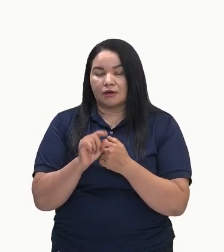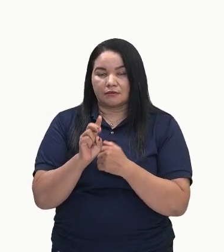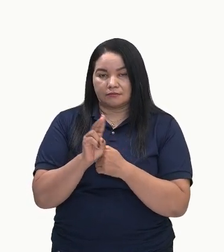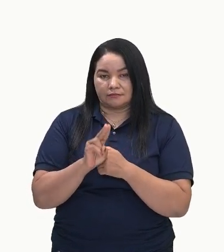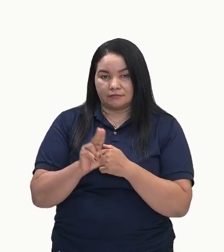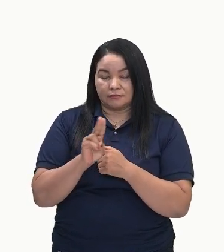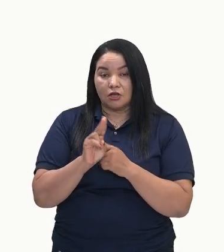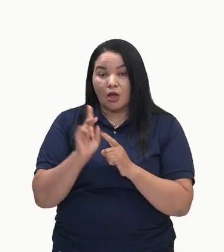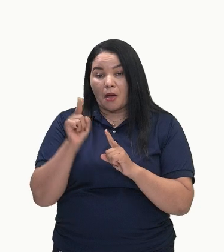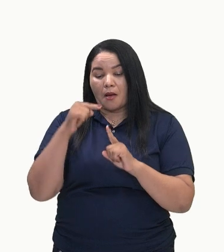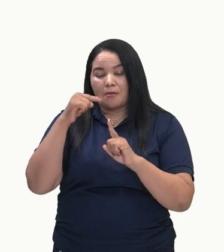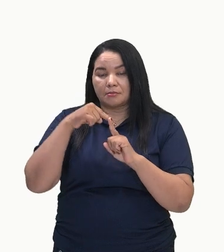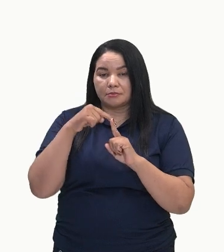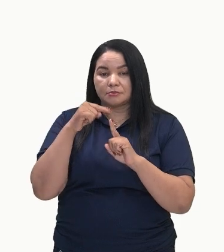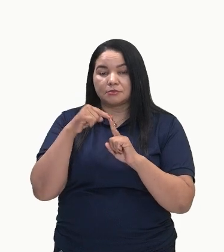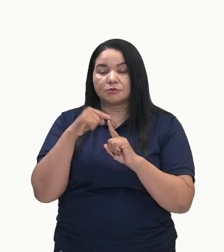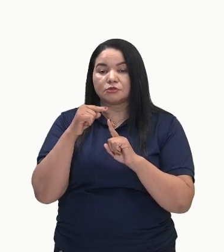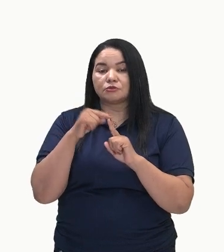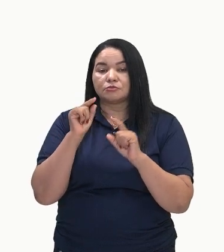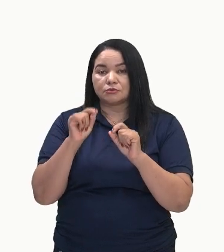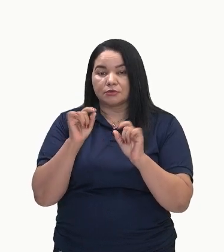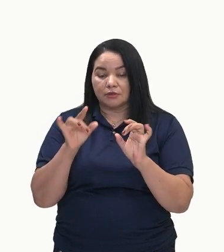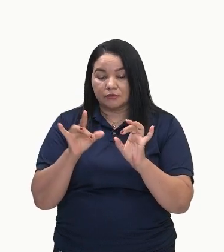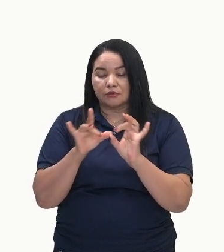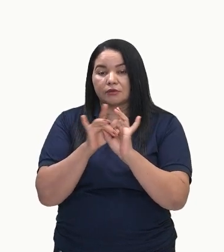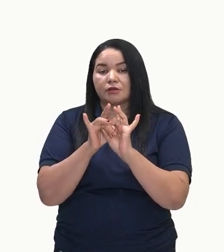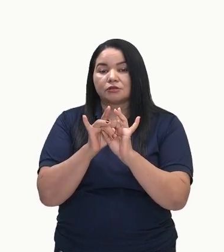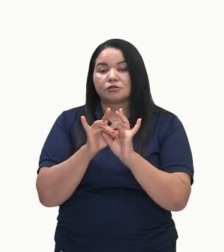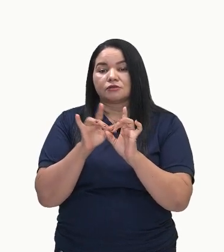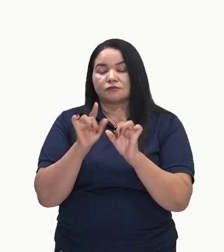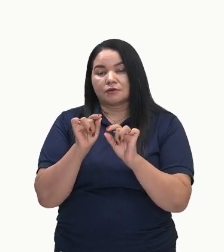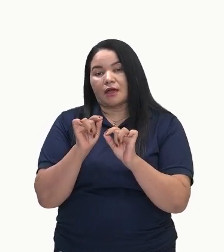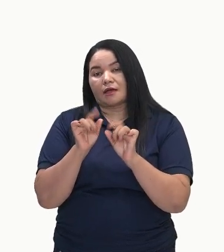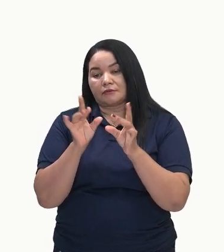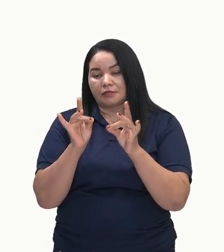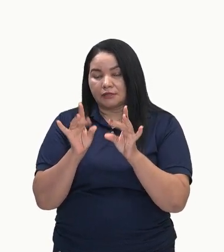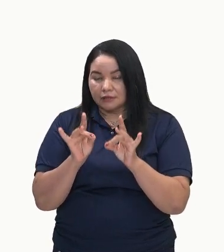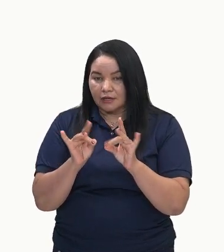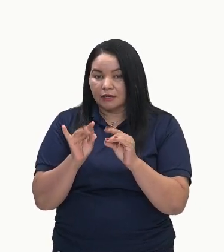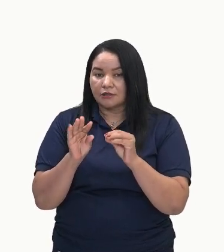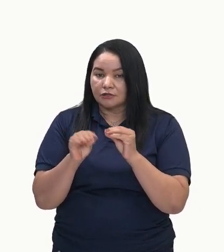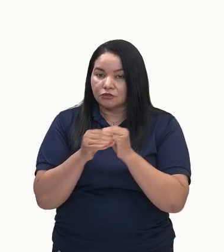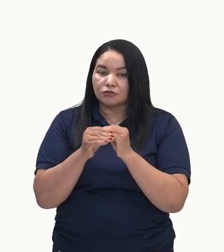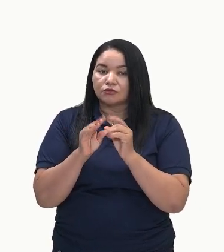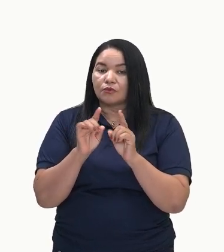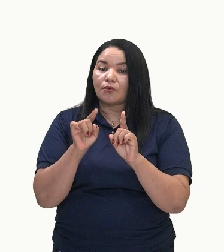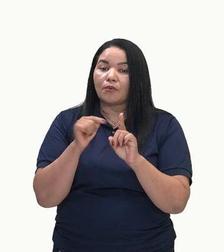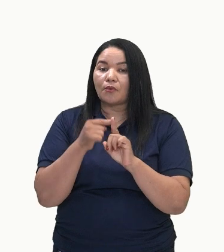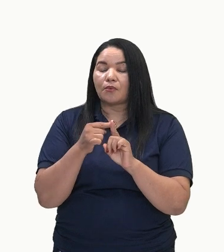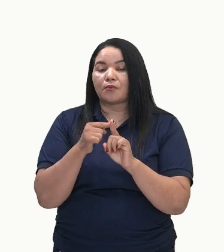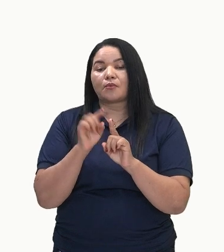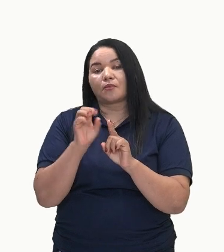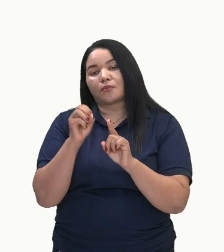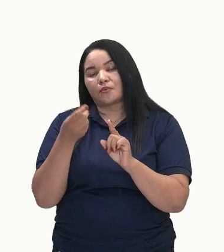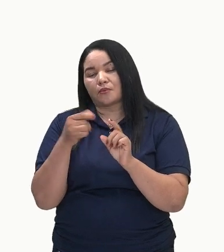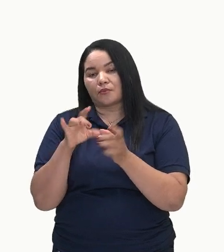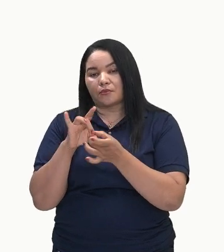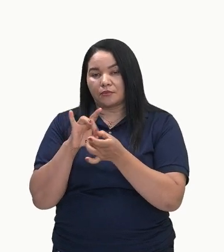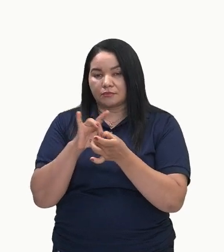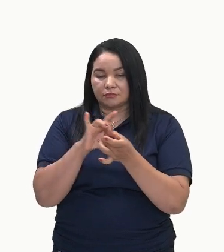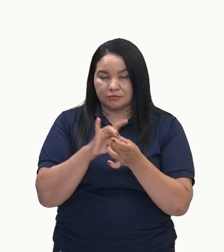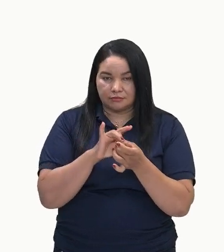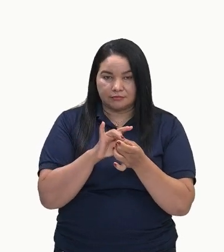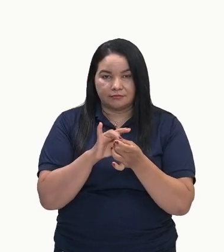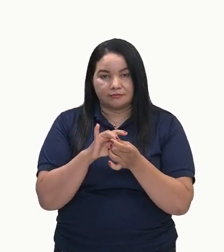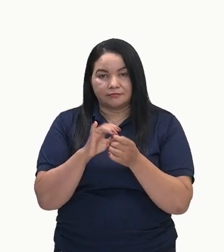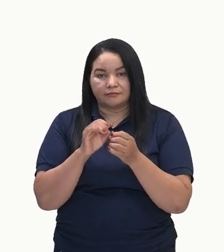linking words, eles vão providenciar um detalhe adicional ou um contexto a esse período ali onde eles estão